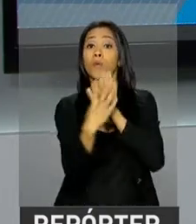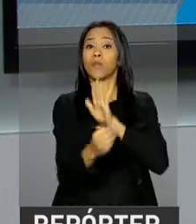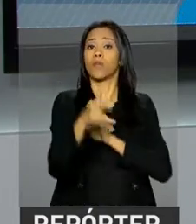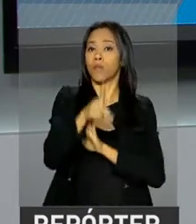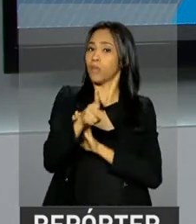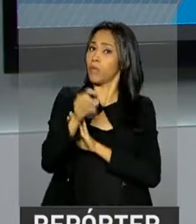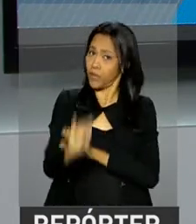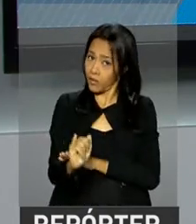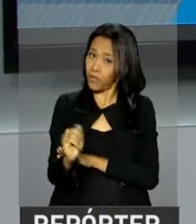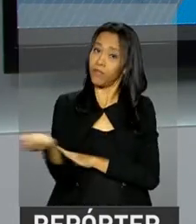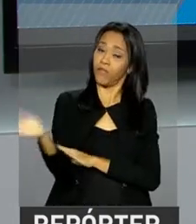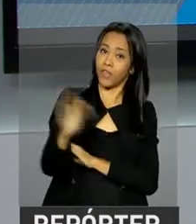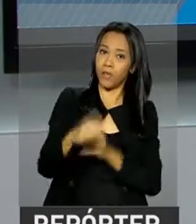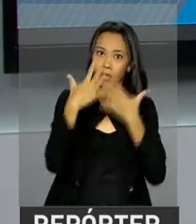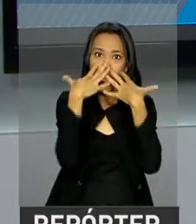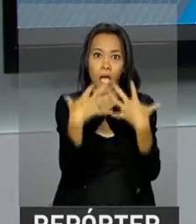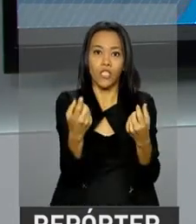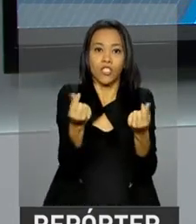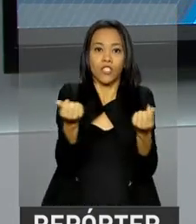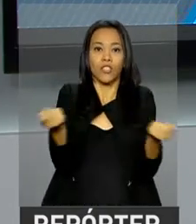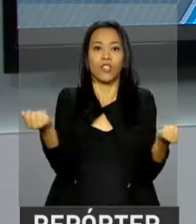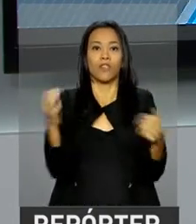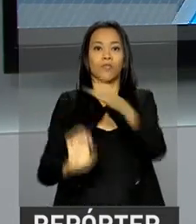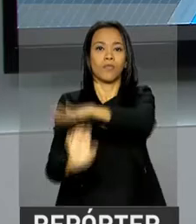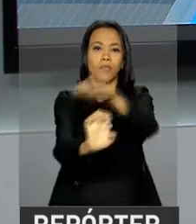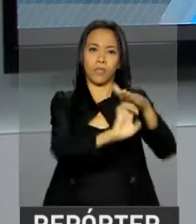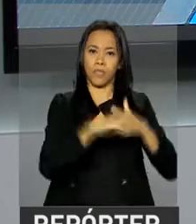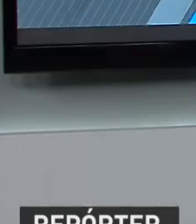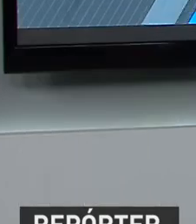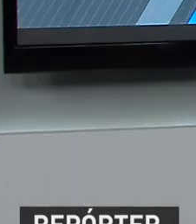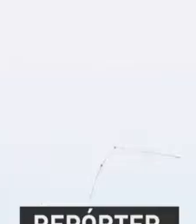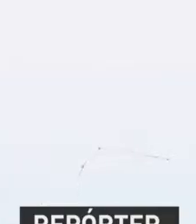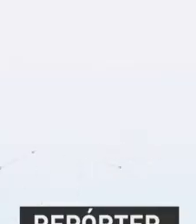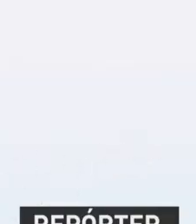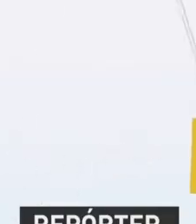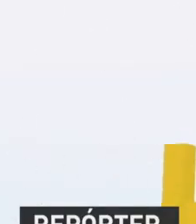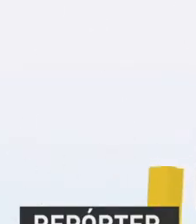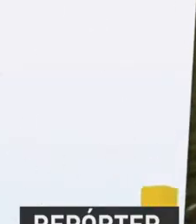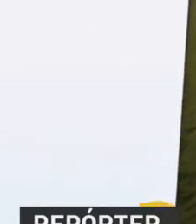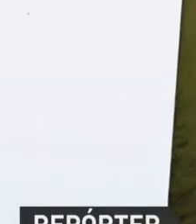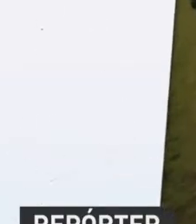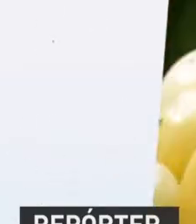PPI, veio para atrair capital privado para o país.